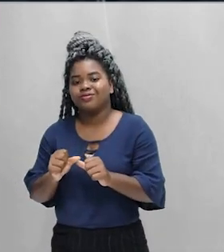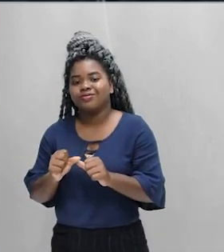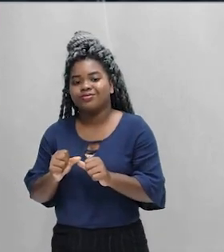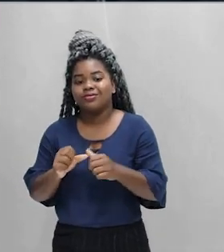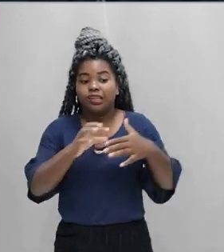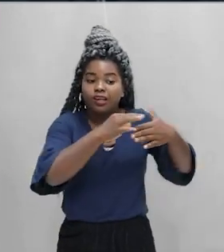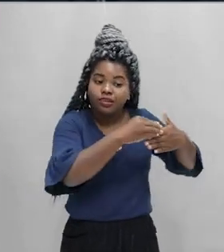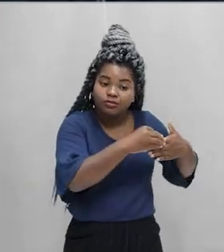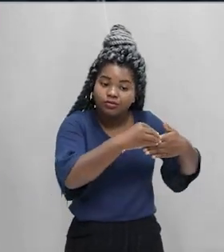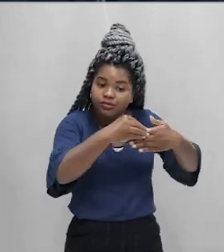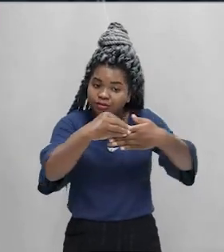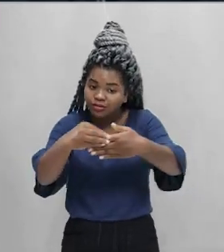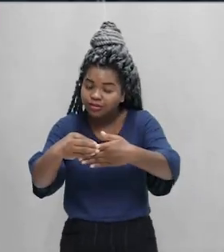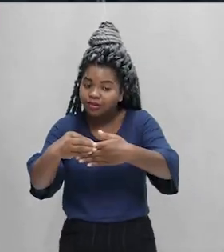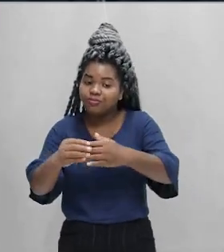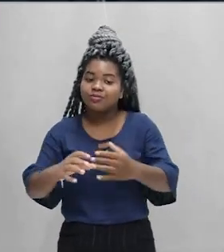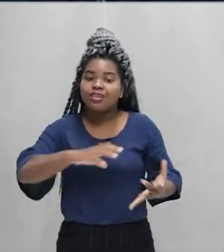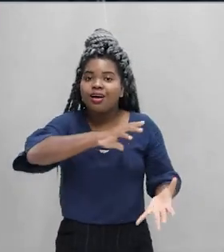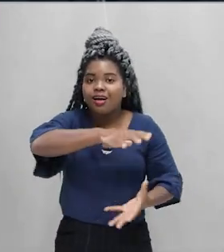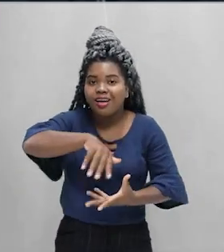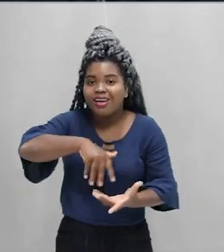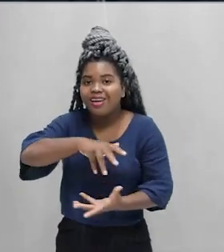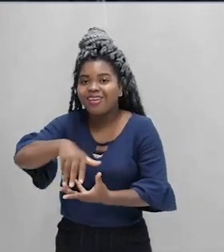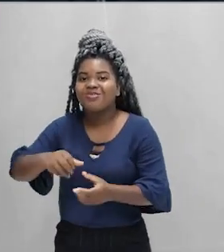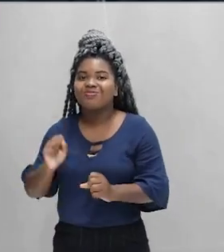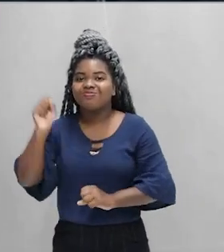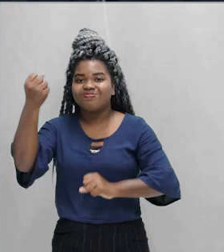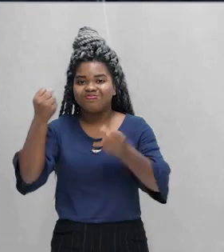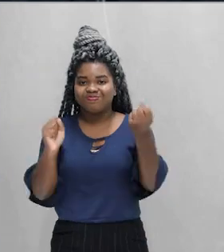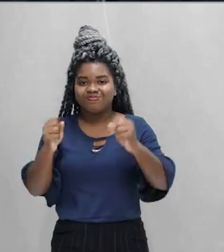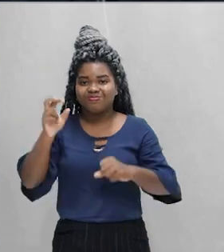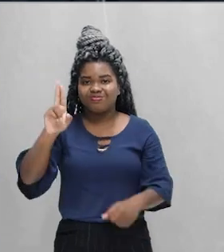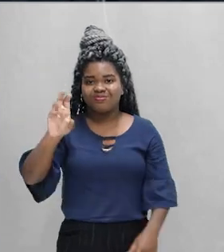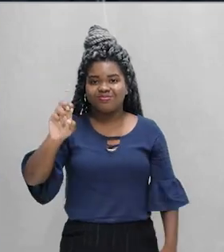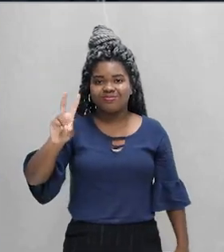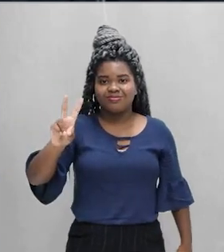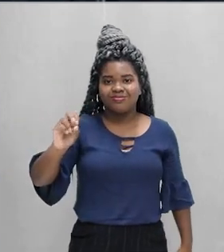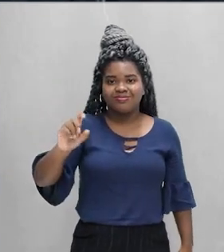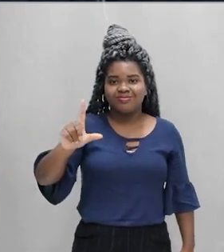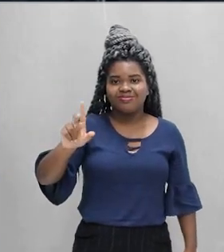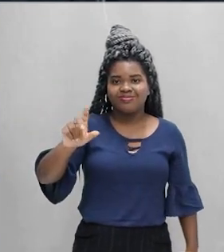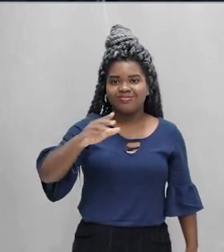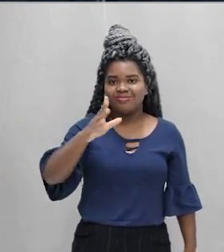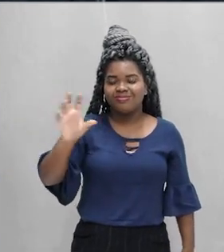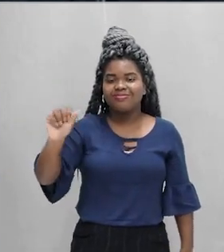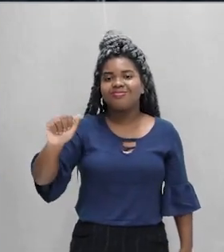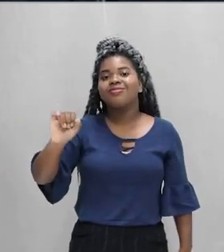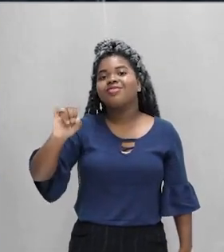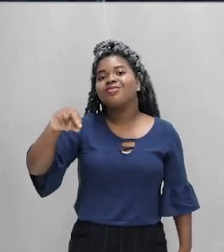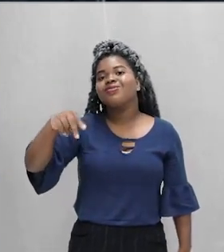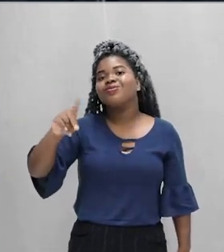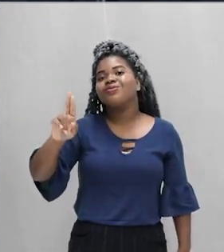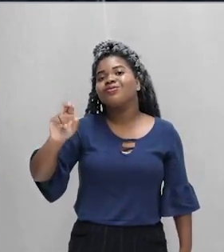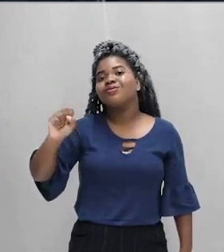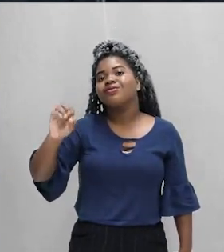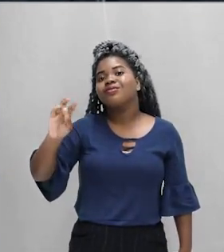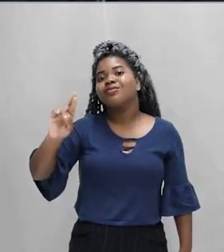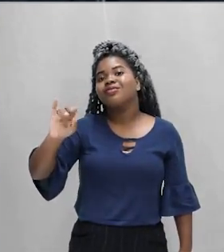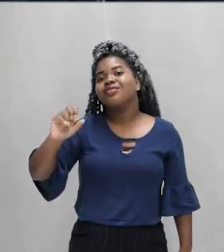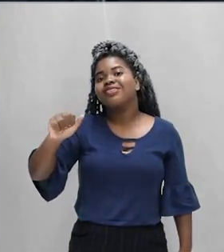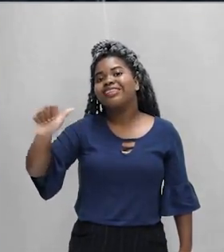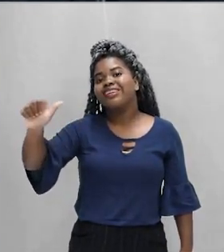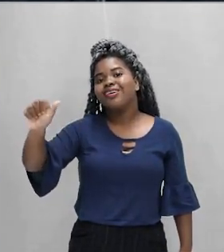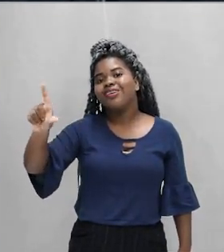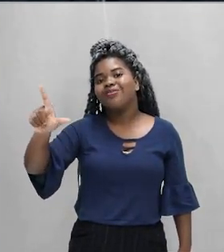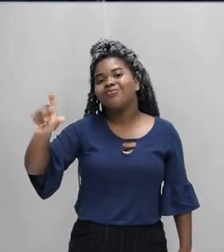trazido pela Revolução Industrial. Porque não é só simplesmente chegar e aparelhar um espaço com máquinas.